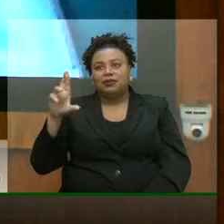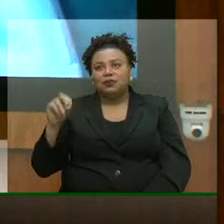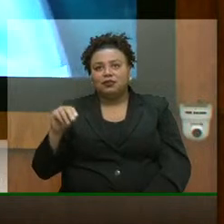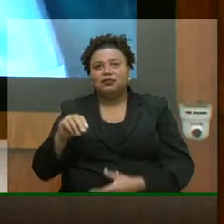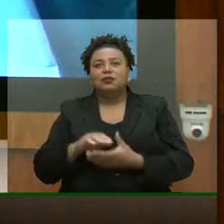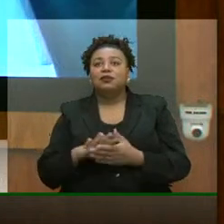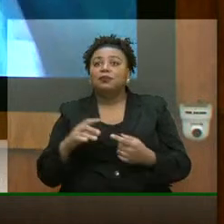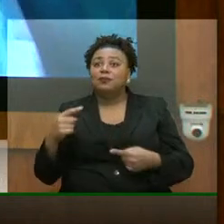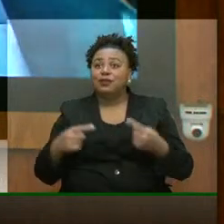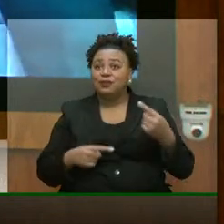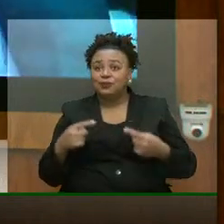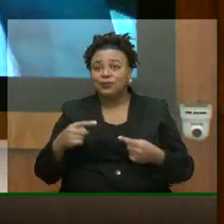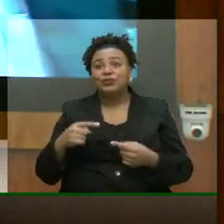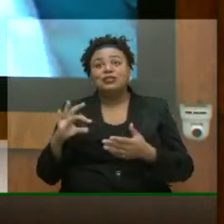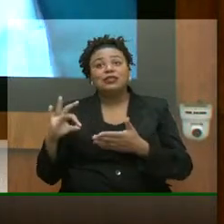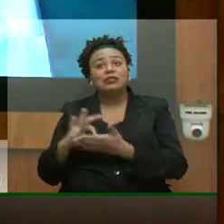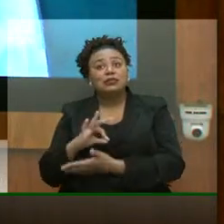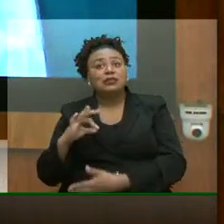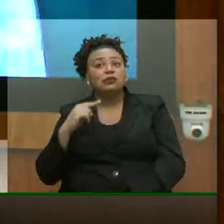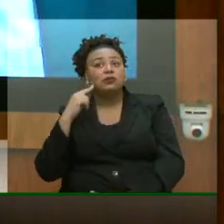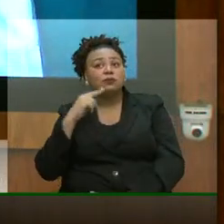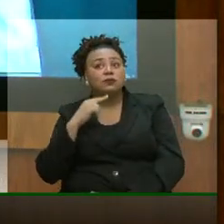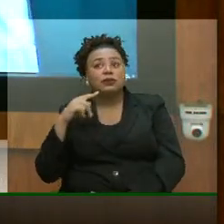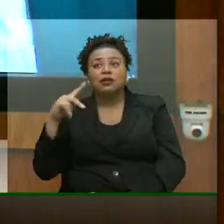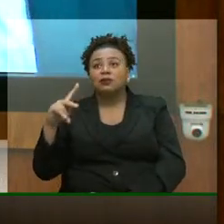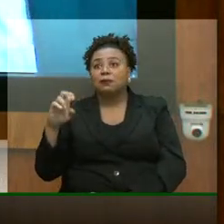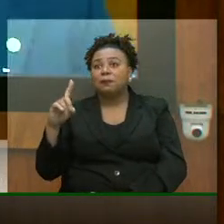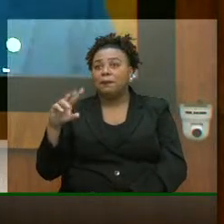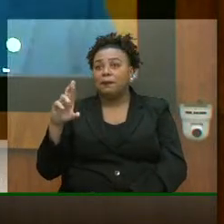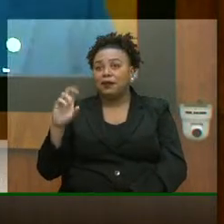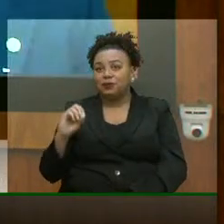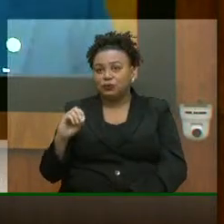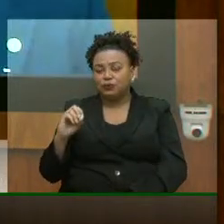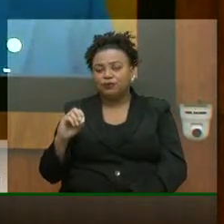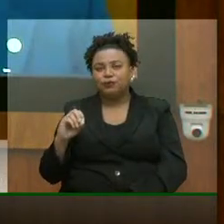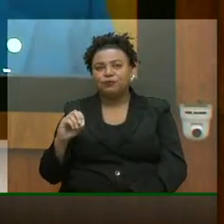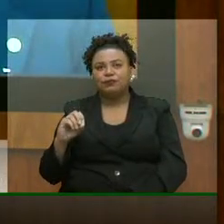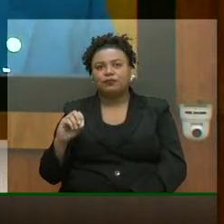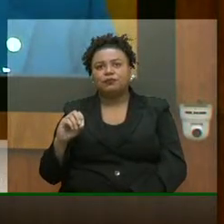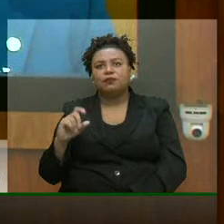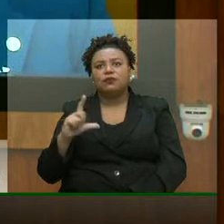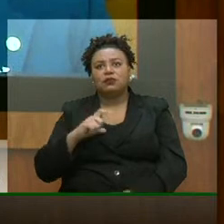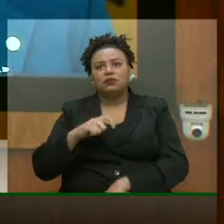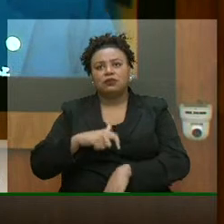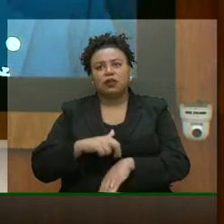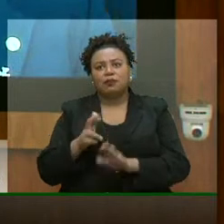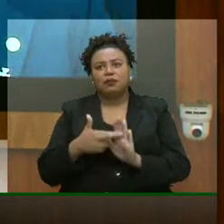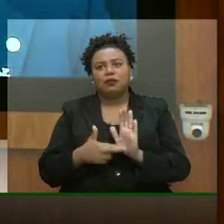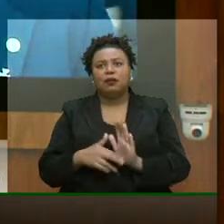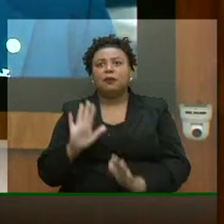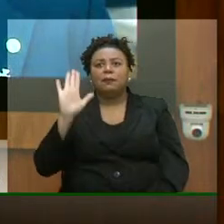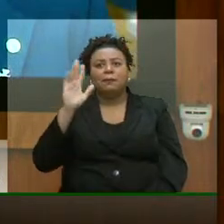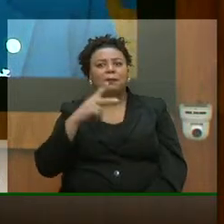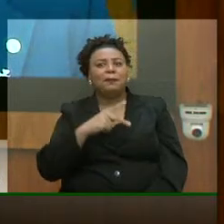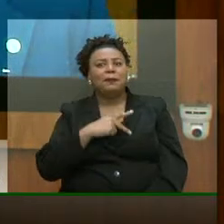Para discutir, inscrito o deputado Pedro Pereira. Presidente, pelo tempo presidente.